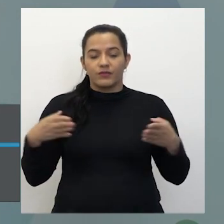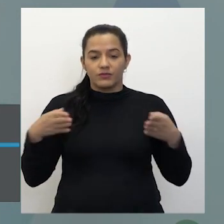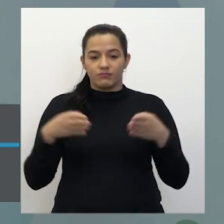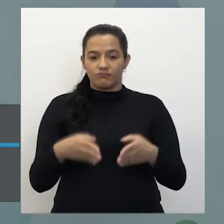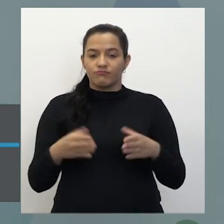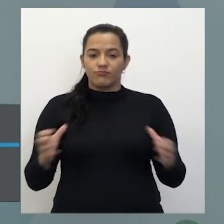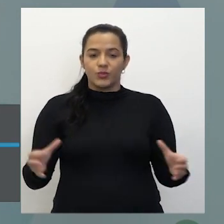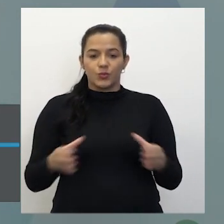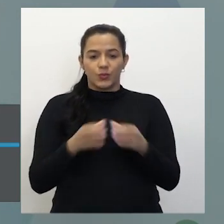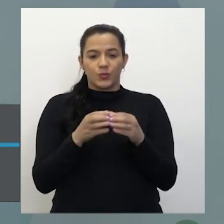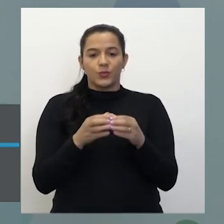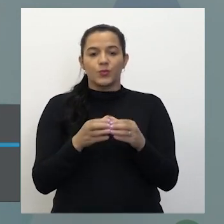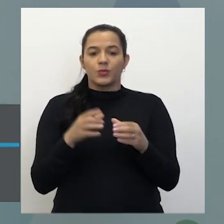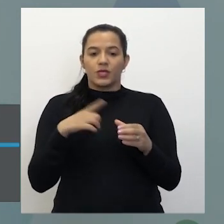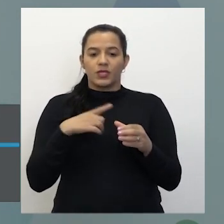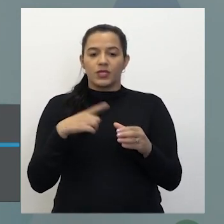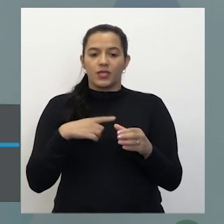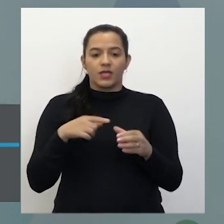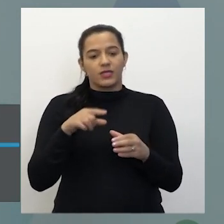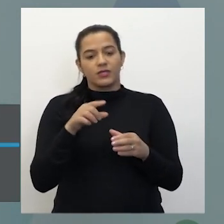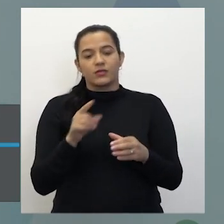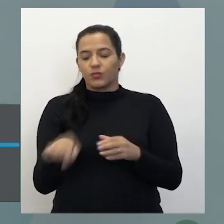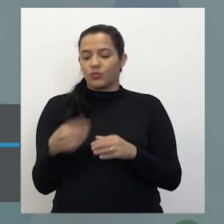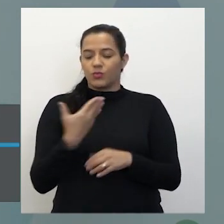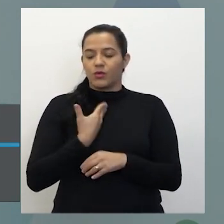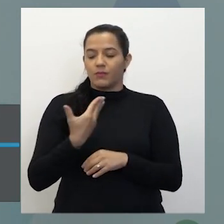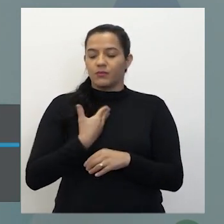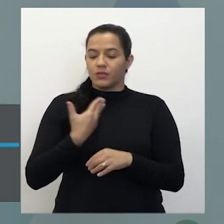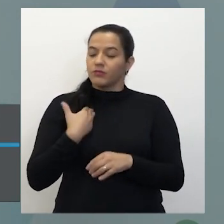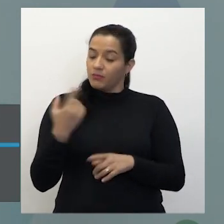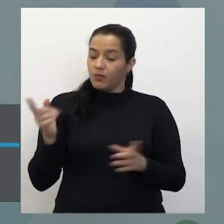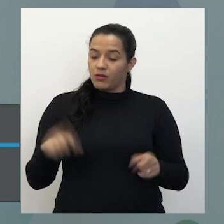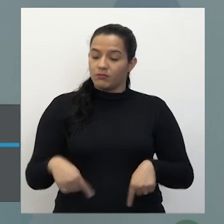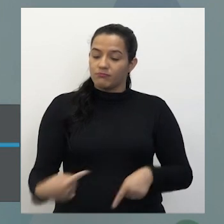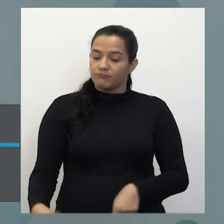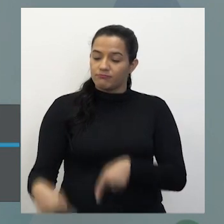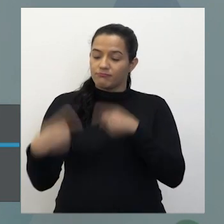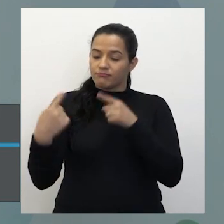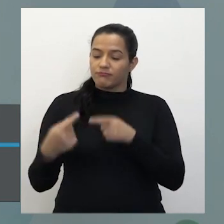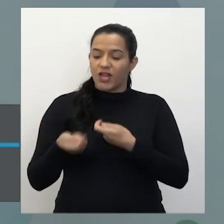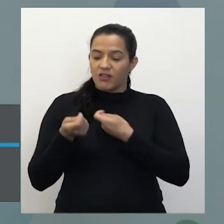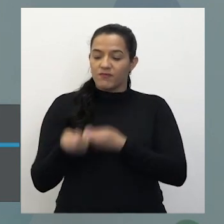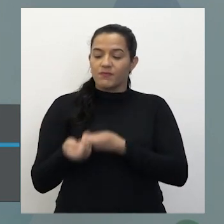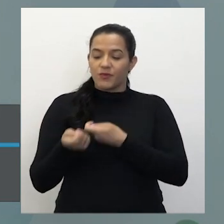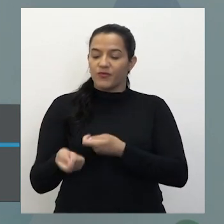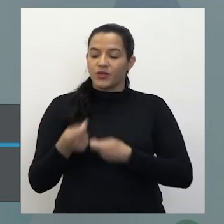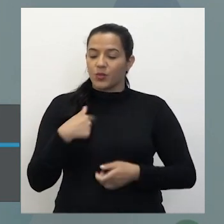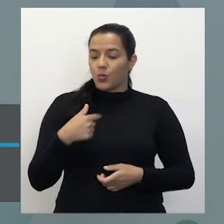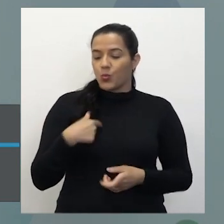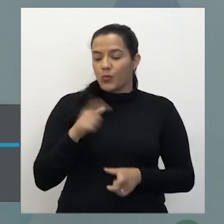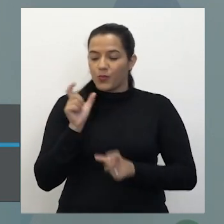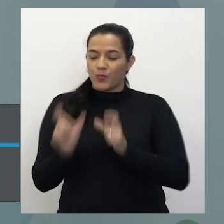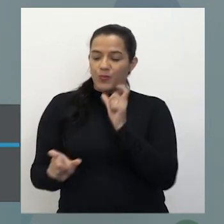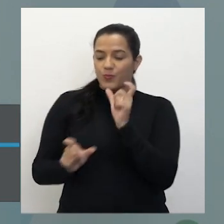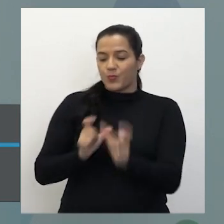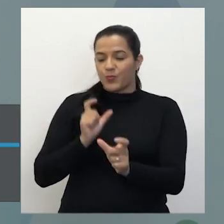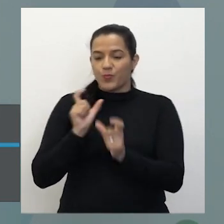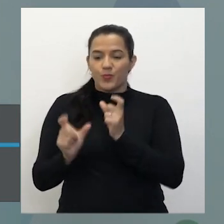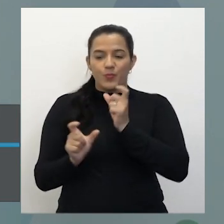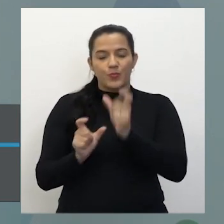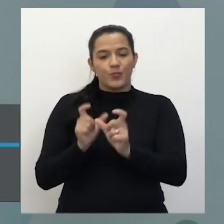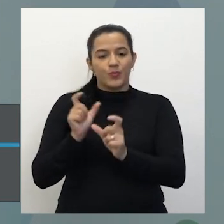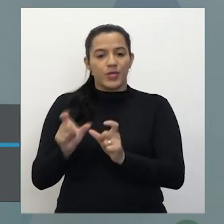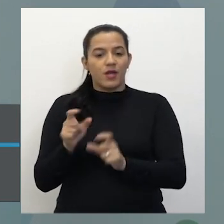grupo e desafiar o seu amigo, provocando ele com os seus versos. E ele responde com os